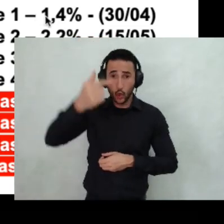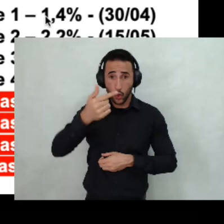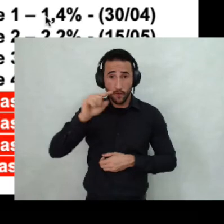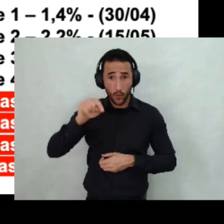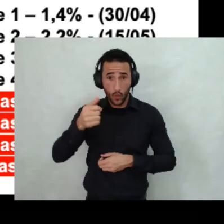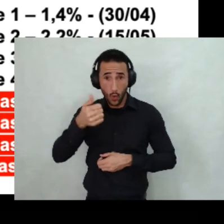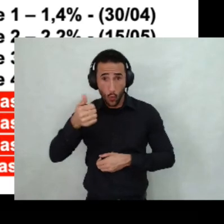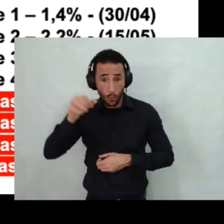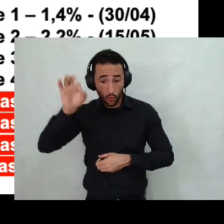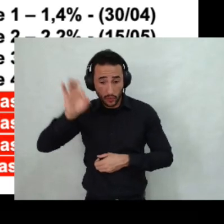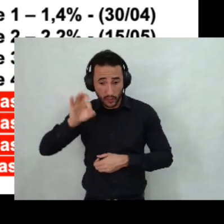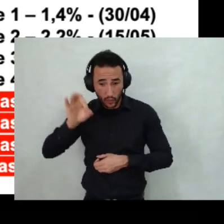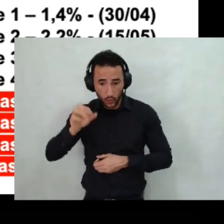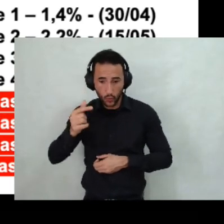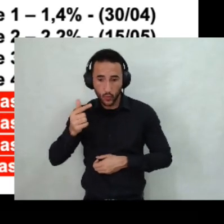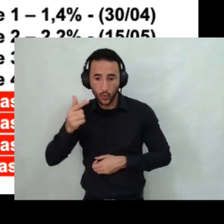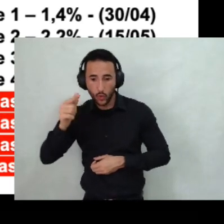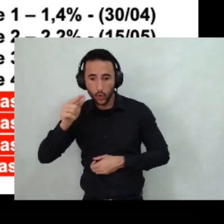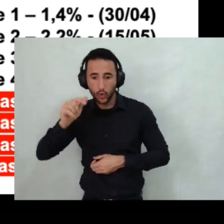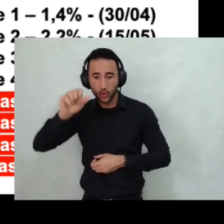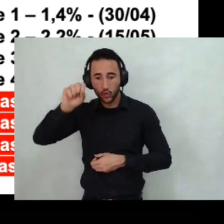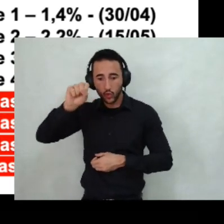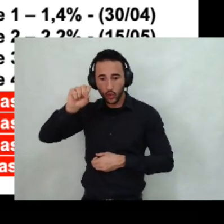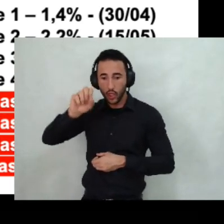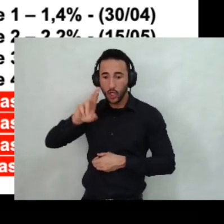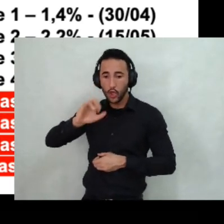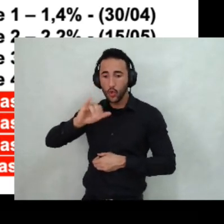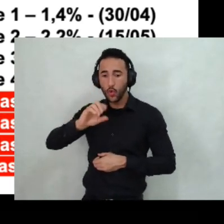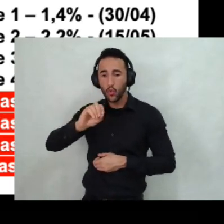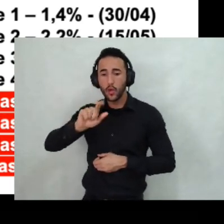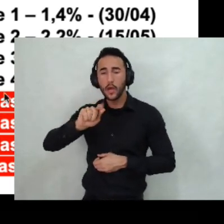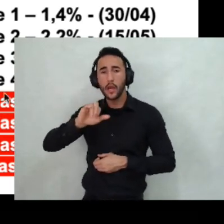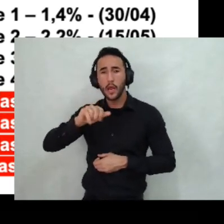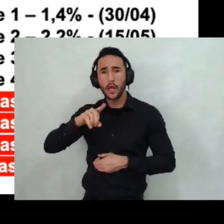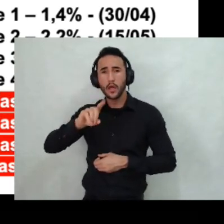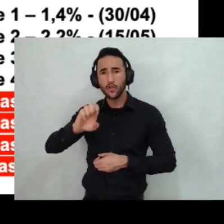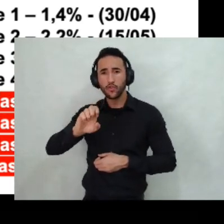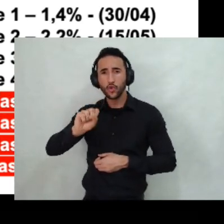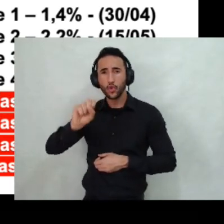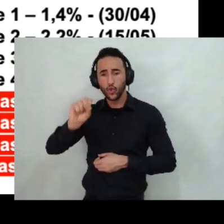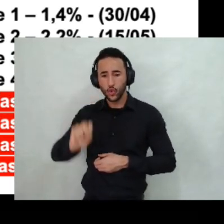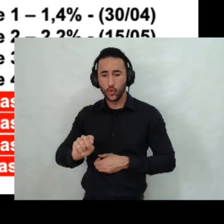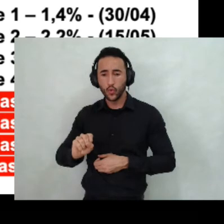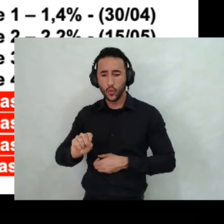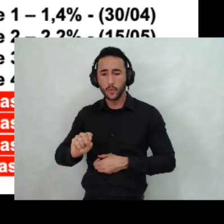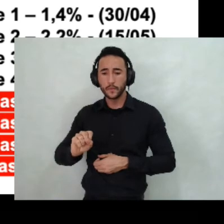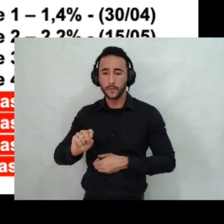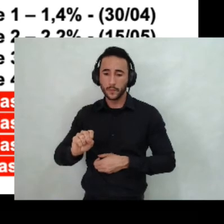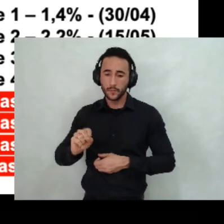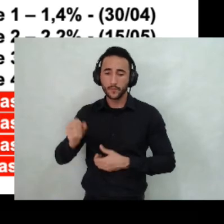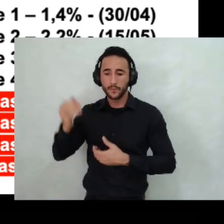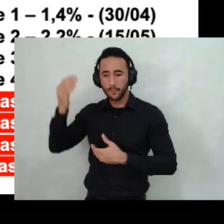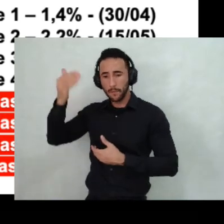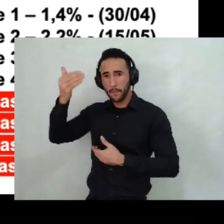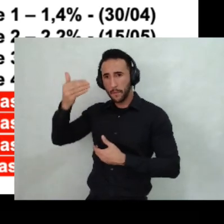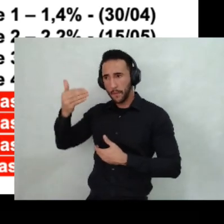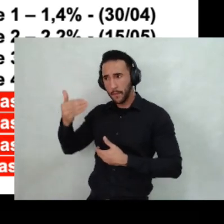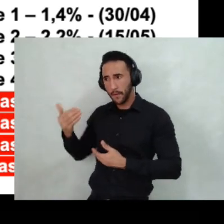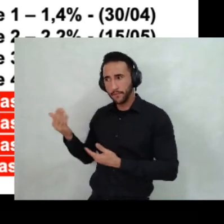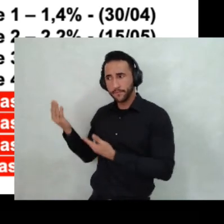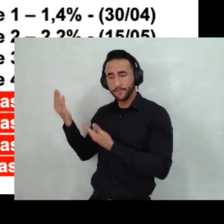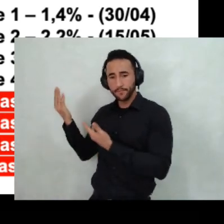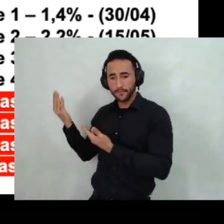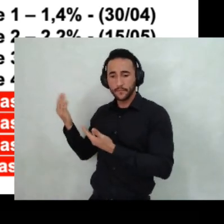na Baixada 1,4%, eles tinham 0,05%, nós identificamos